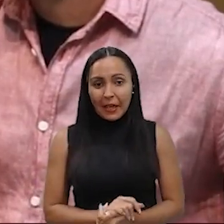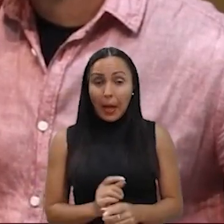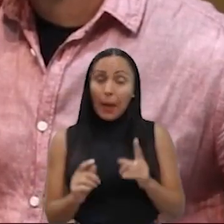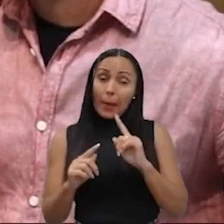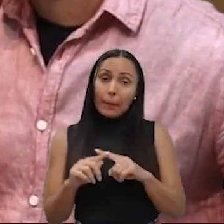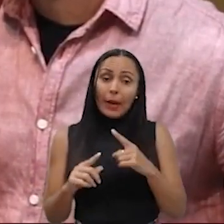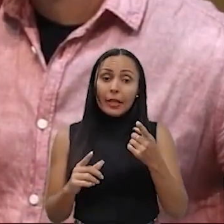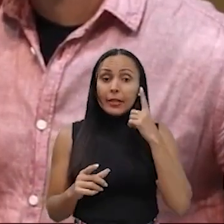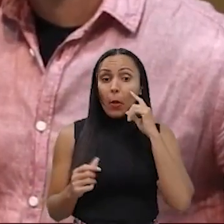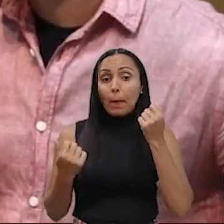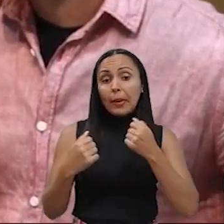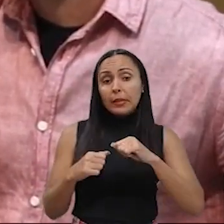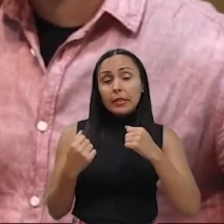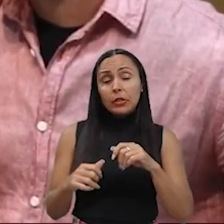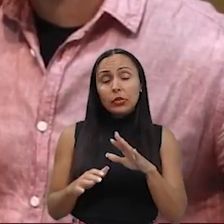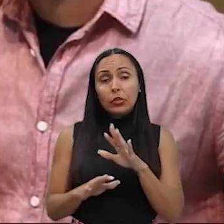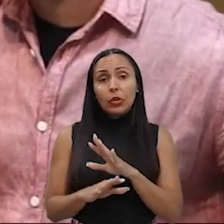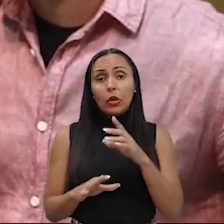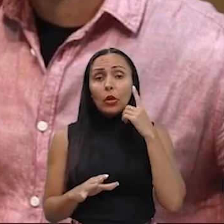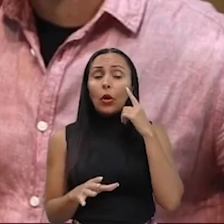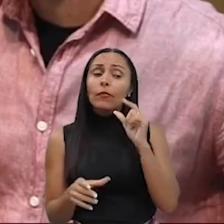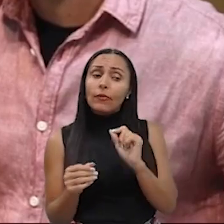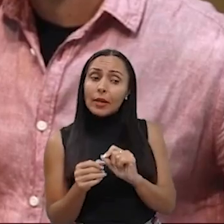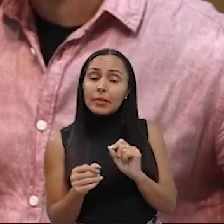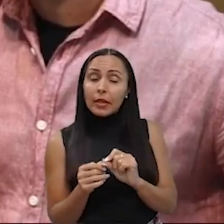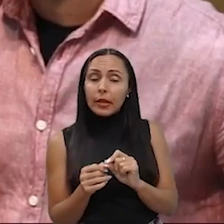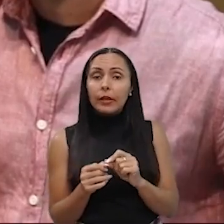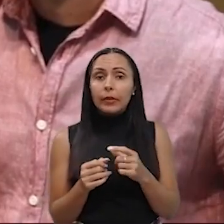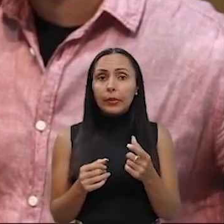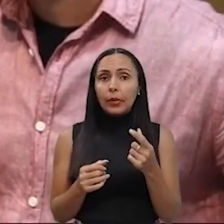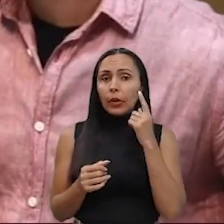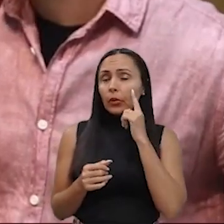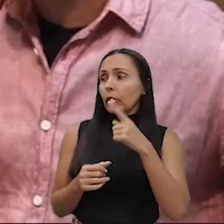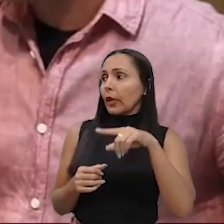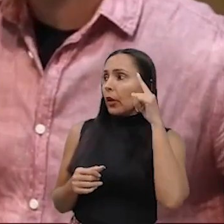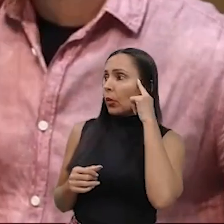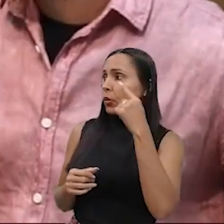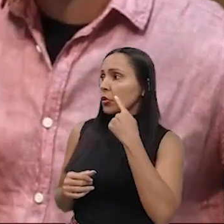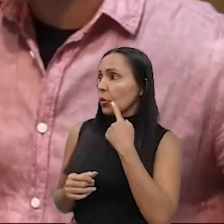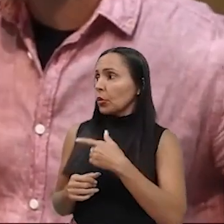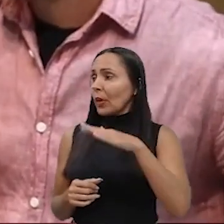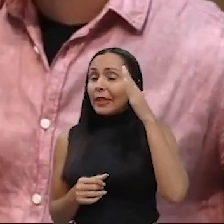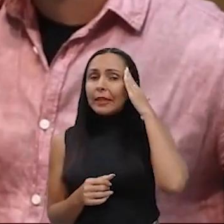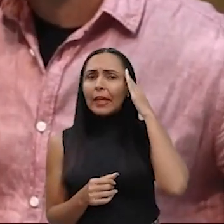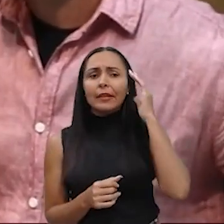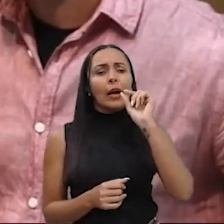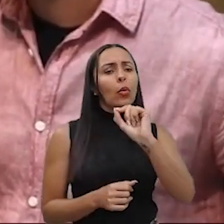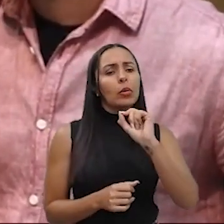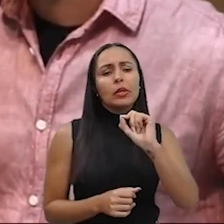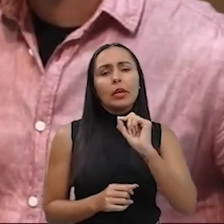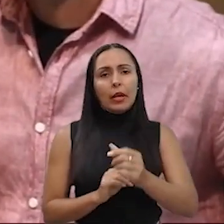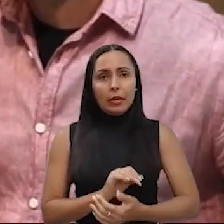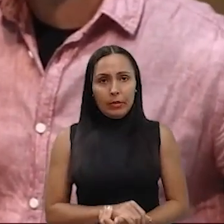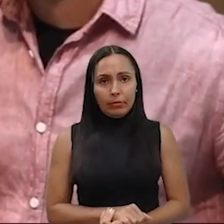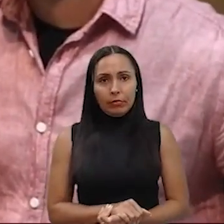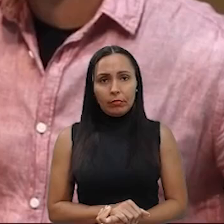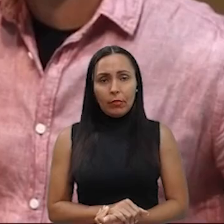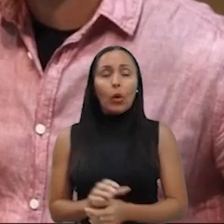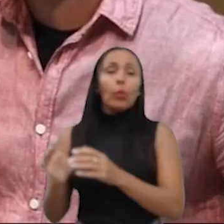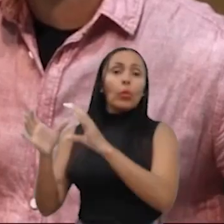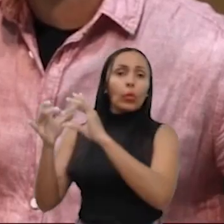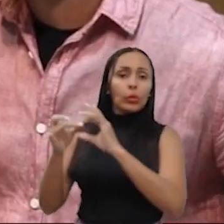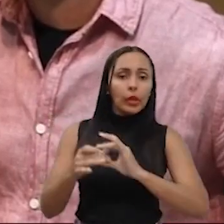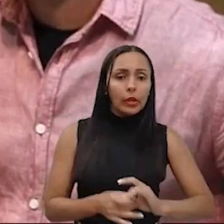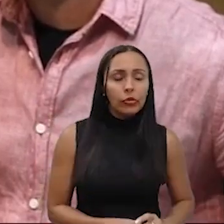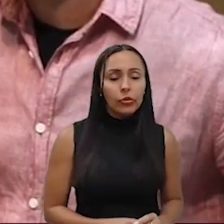preciso apenas fazer com que o surdo entenda o que é, né? Esse contexto.